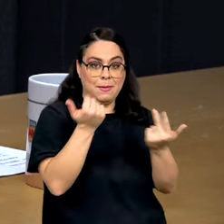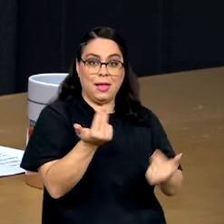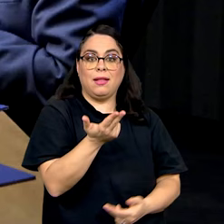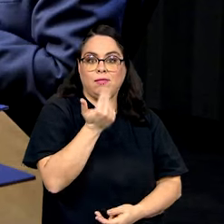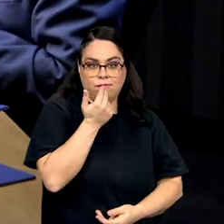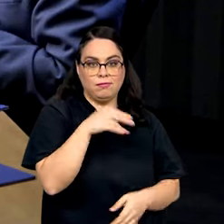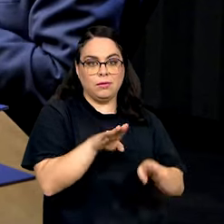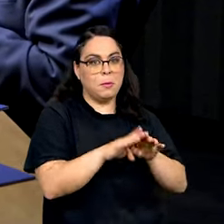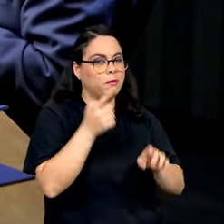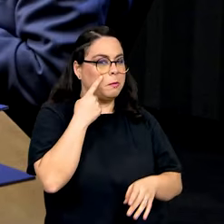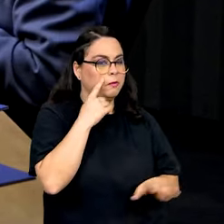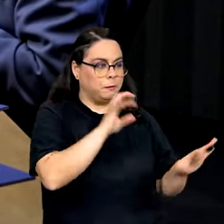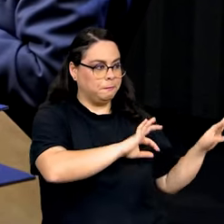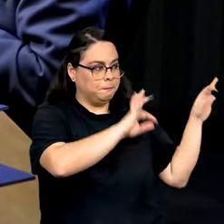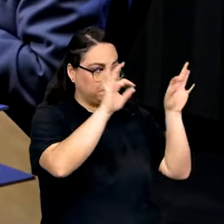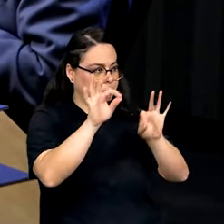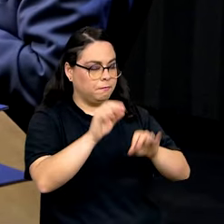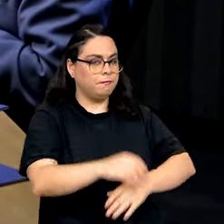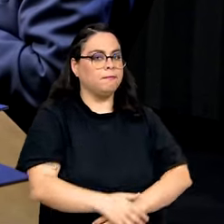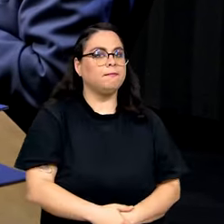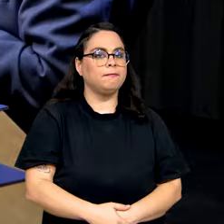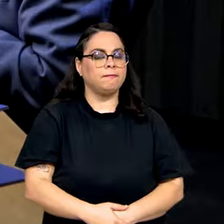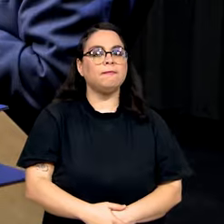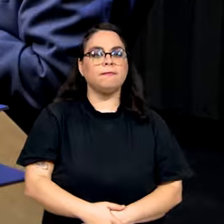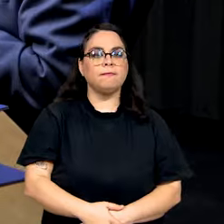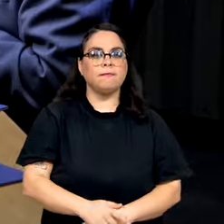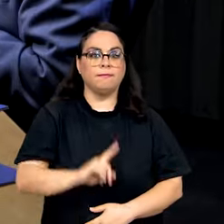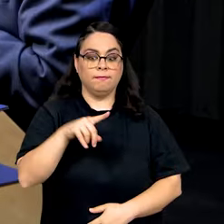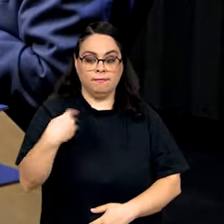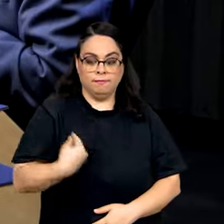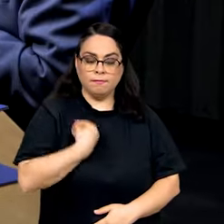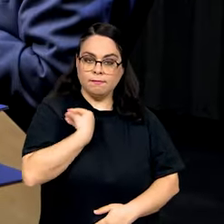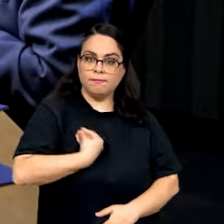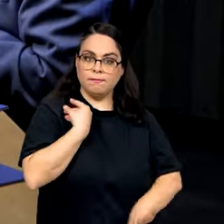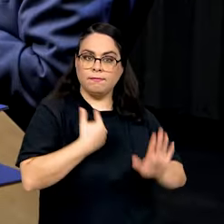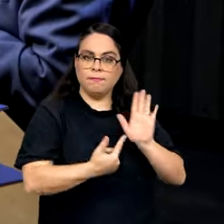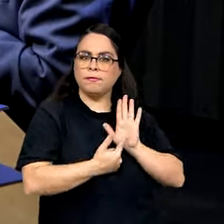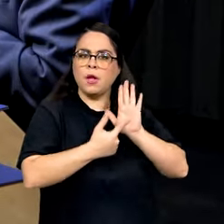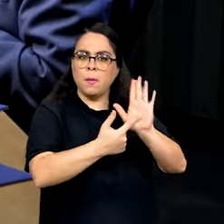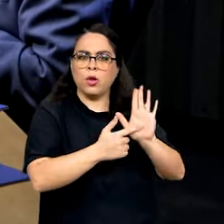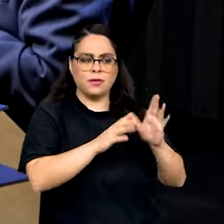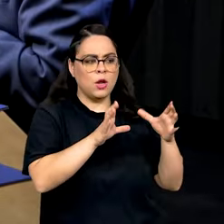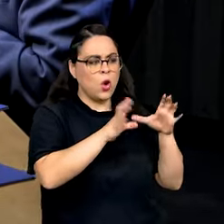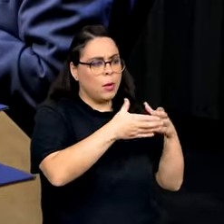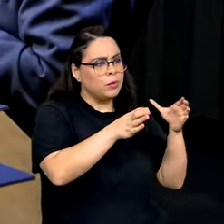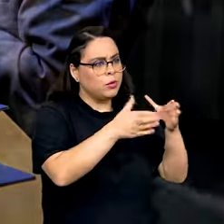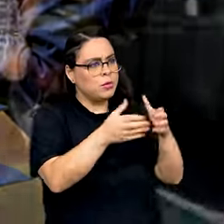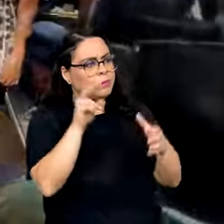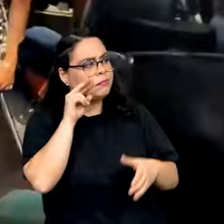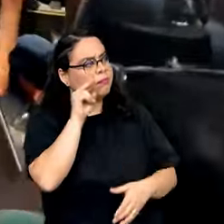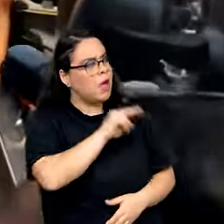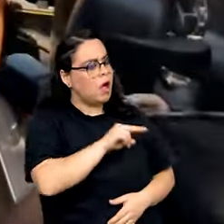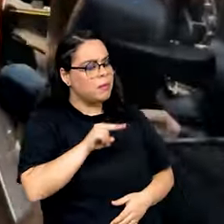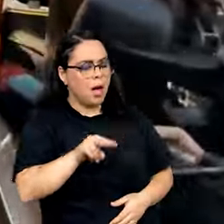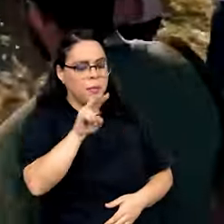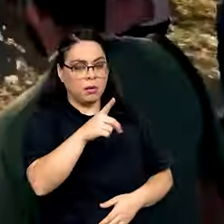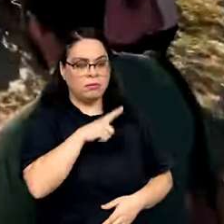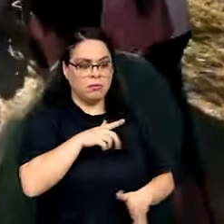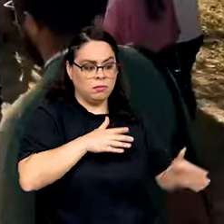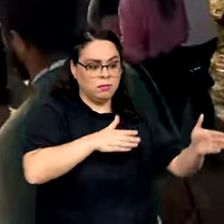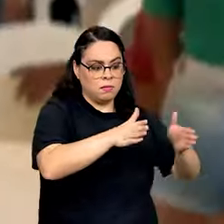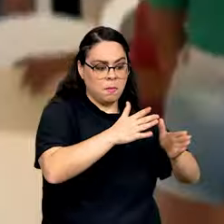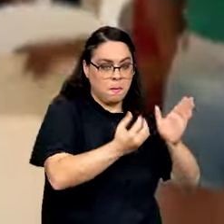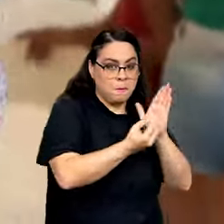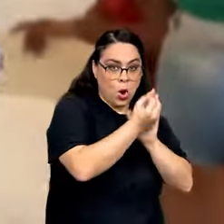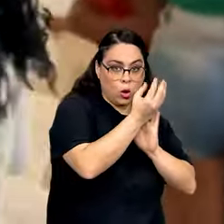vamos conferir o que a gente está mostrando aquias delegações é que tem essa parte da